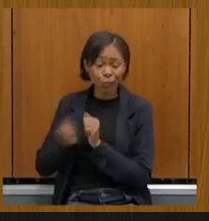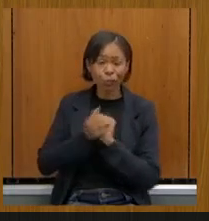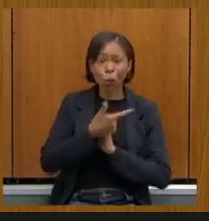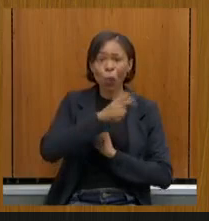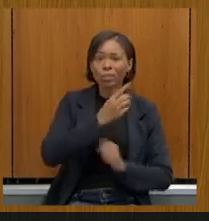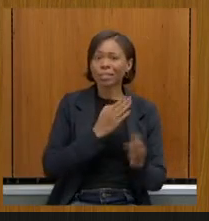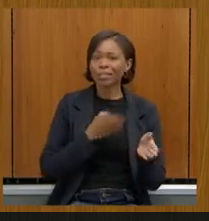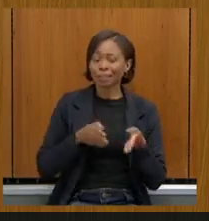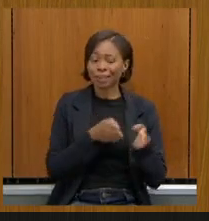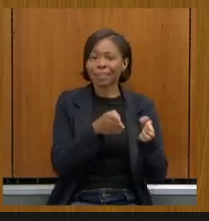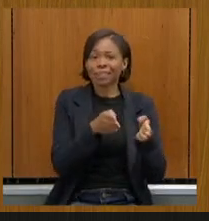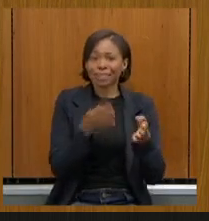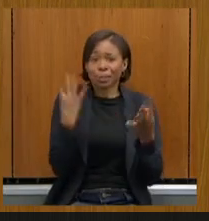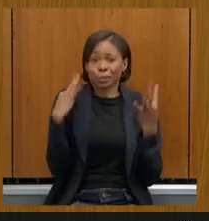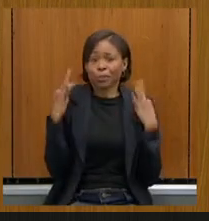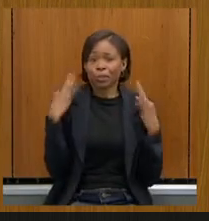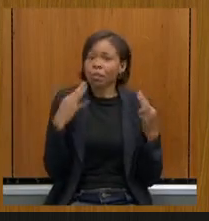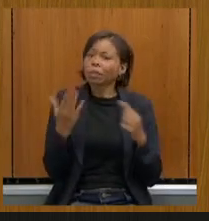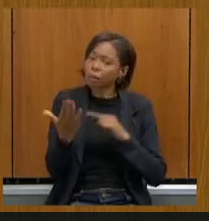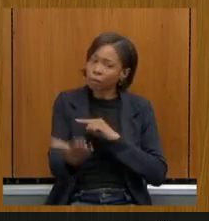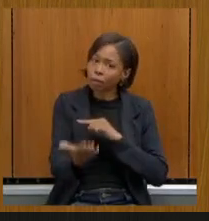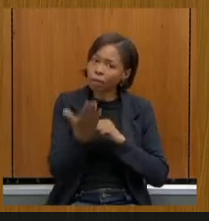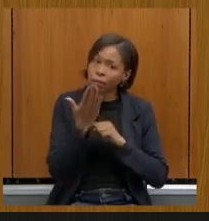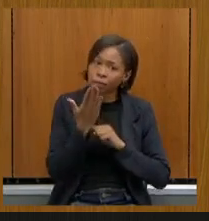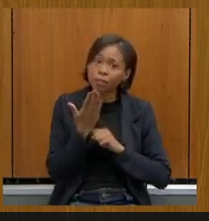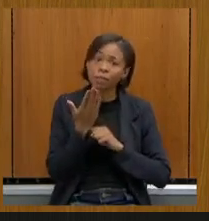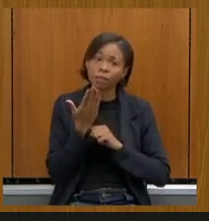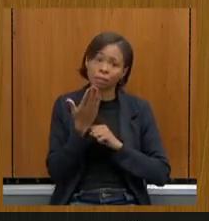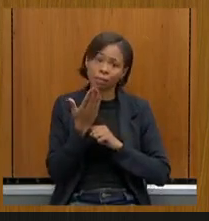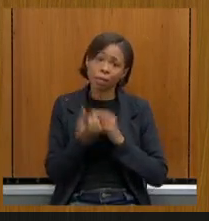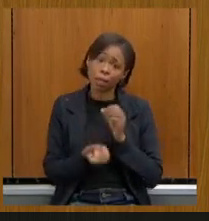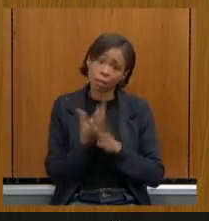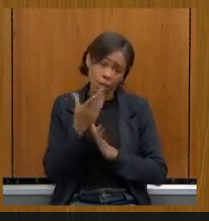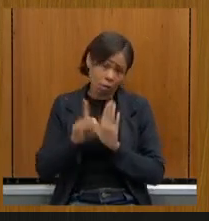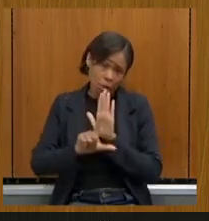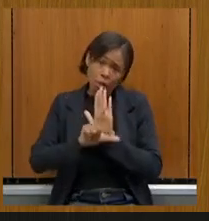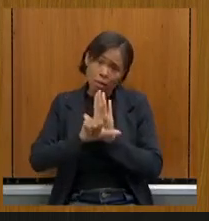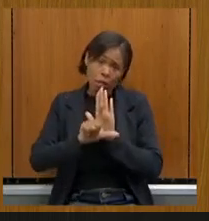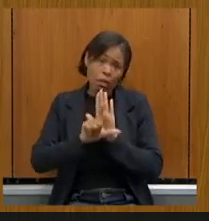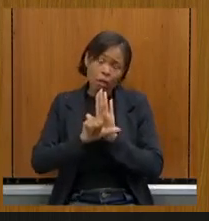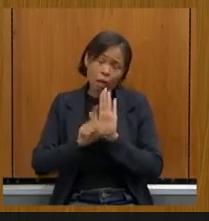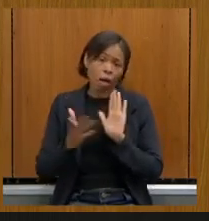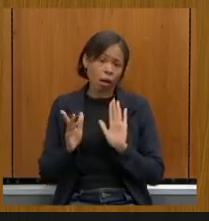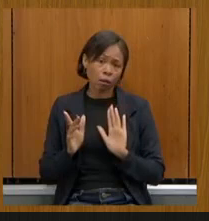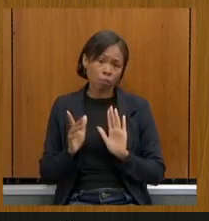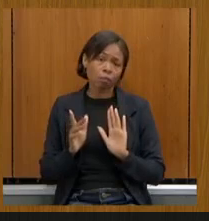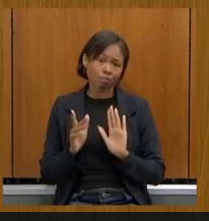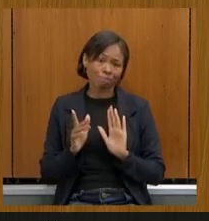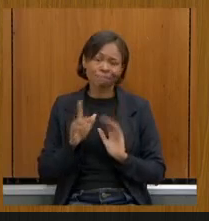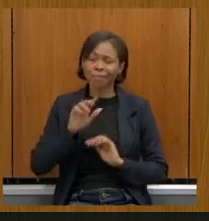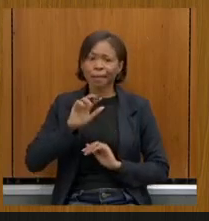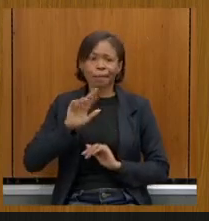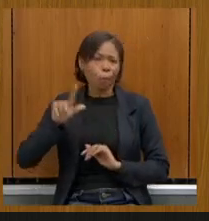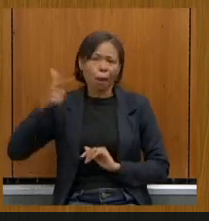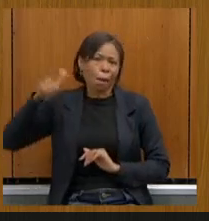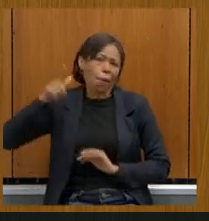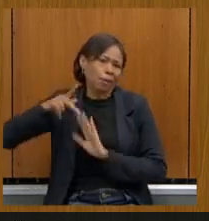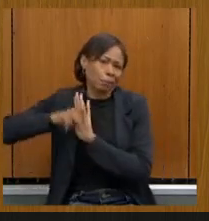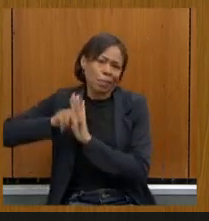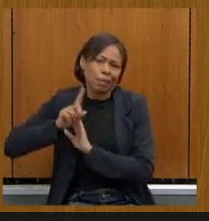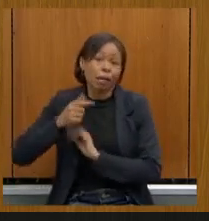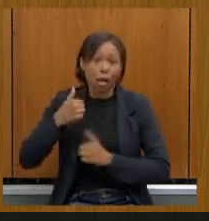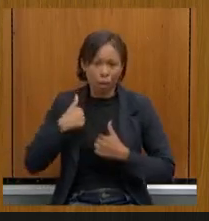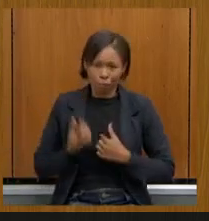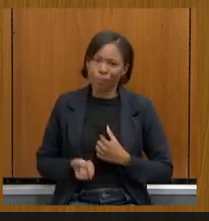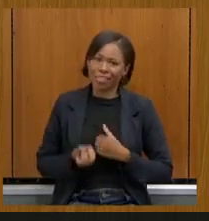com isso, porque isso é objeto de legislação legal. Não é projeto de... Eu vou criar a rota,